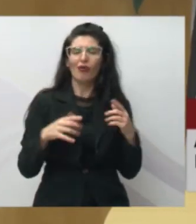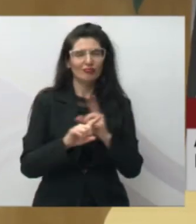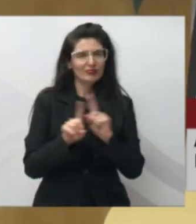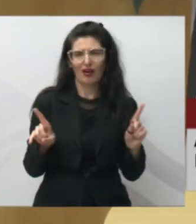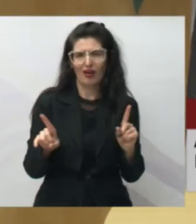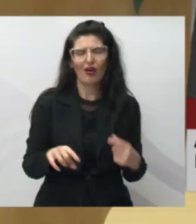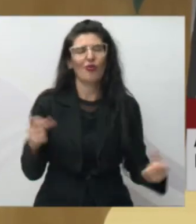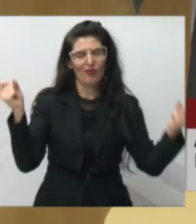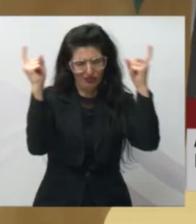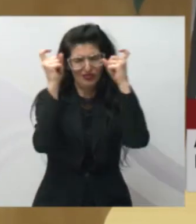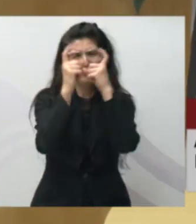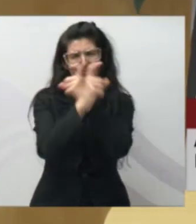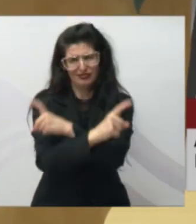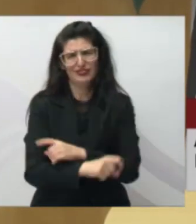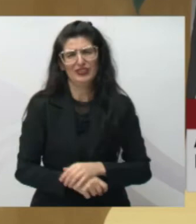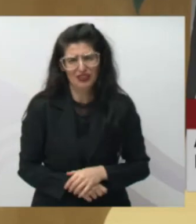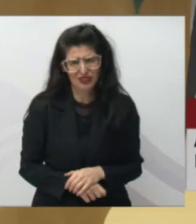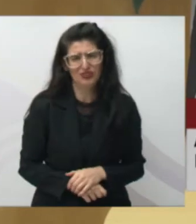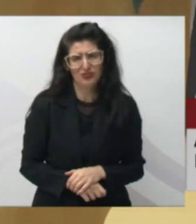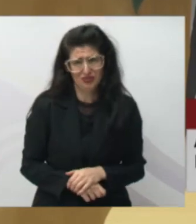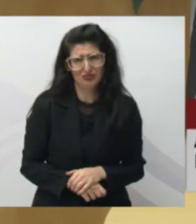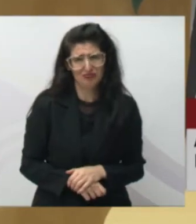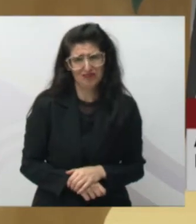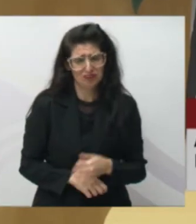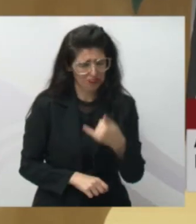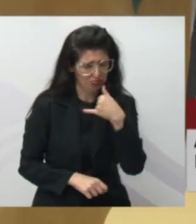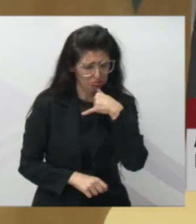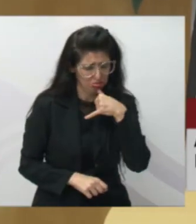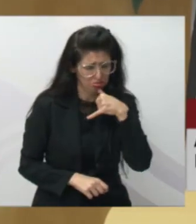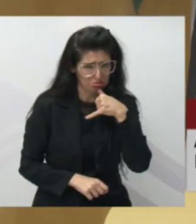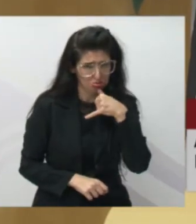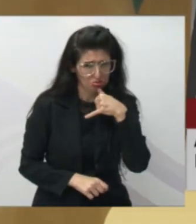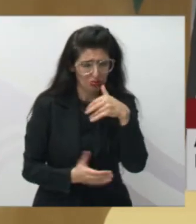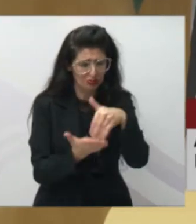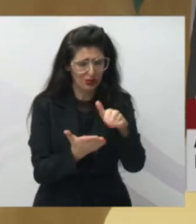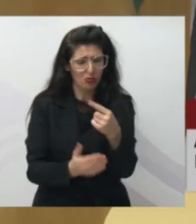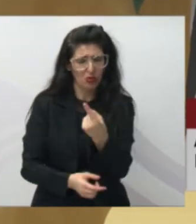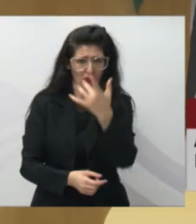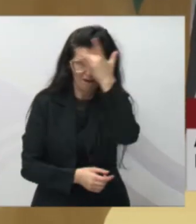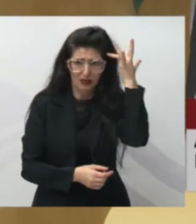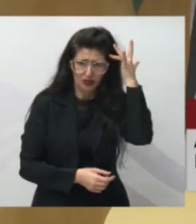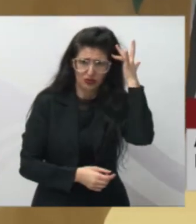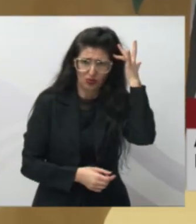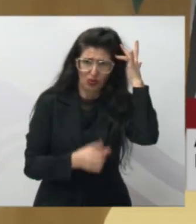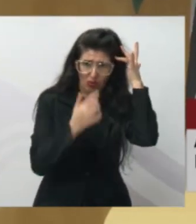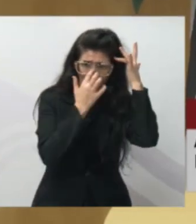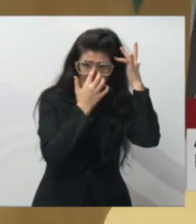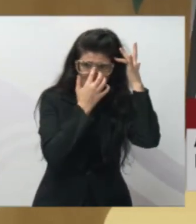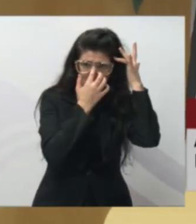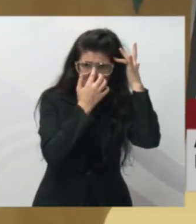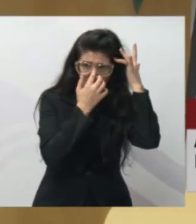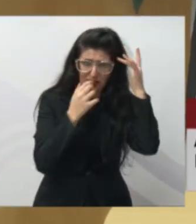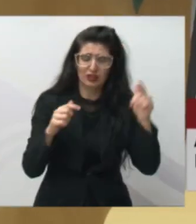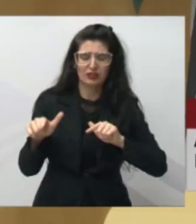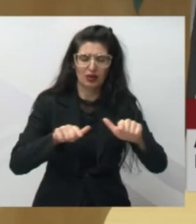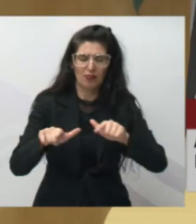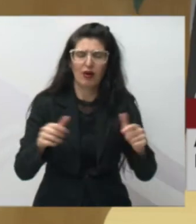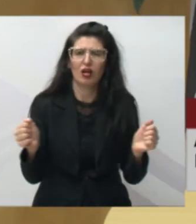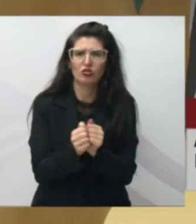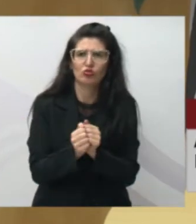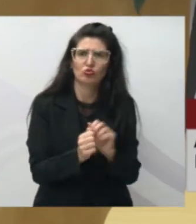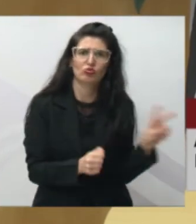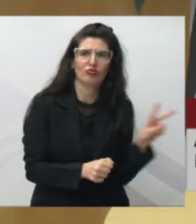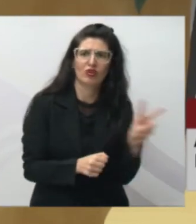dia. É difícil. Então, a escolha, ou seja, a proposta de ficar com eles até dezembro, é